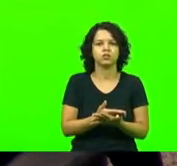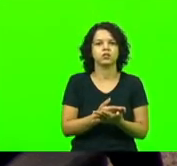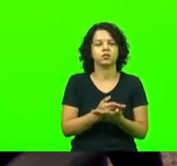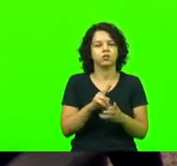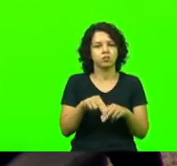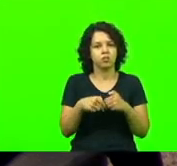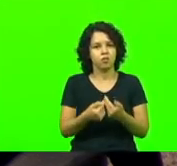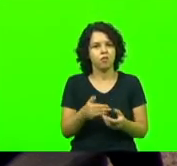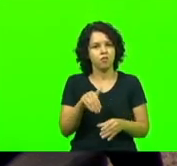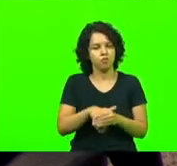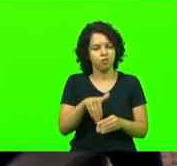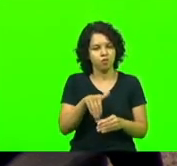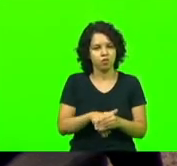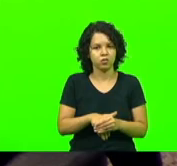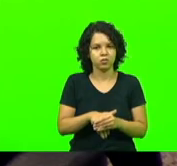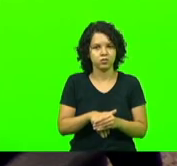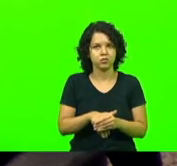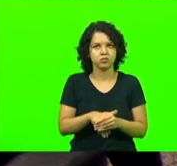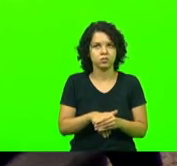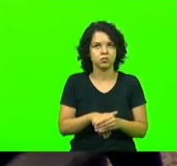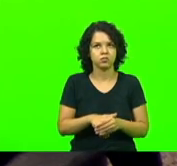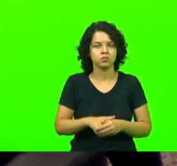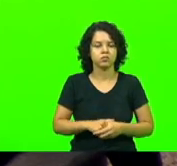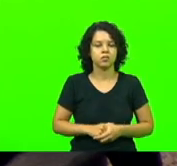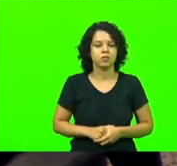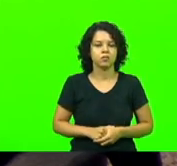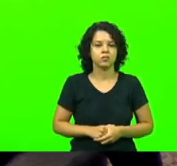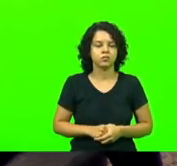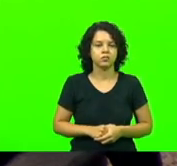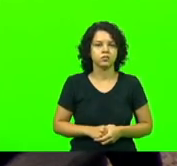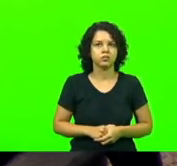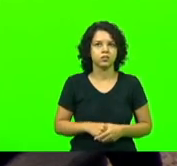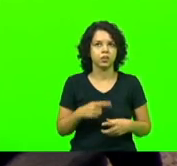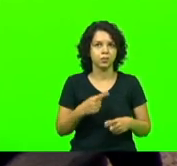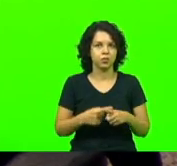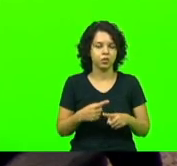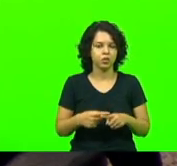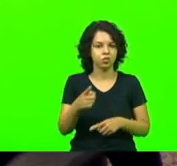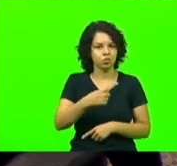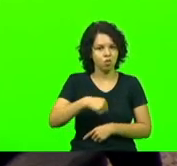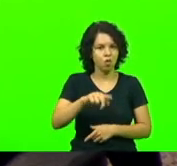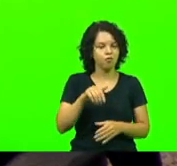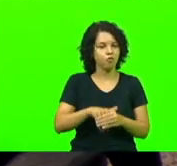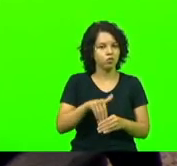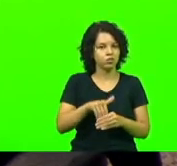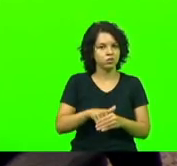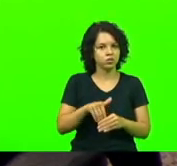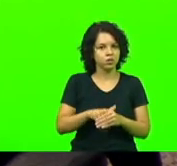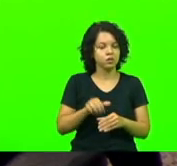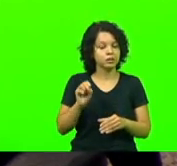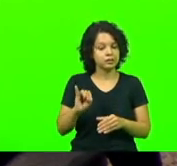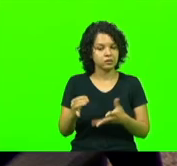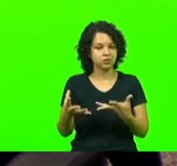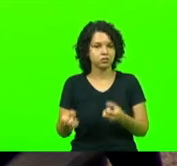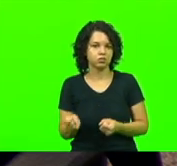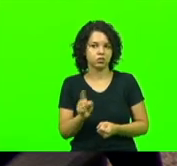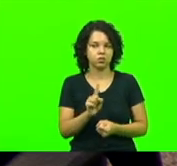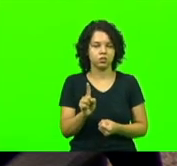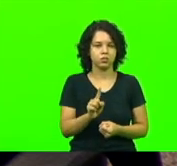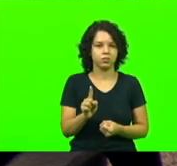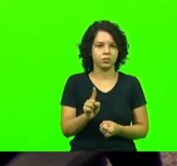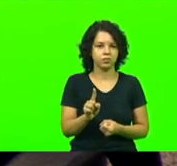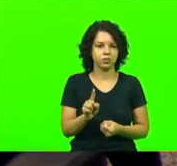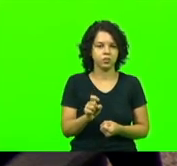voto... Até porque, senhor presidente, nós estamos votando aqui a admissibilidade. Então, se